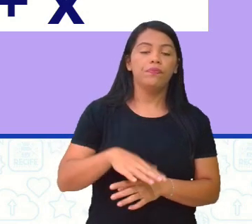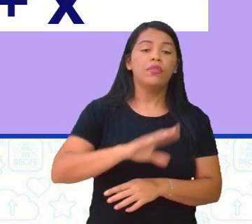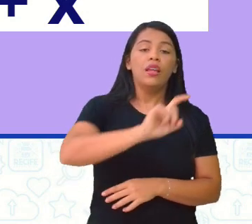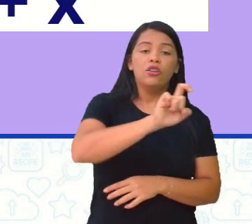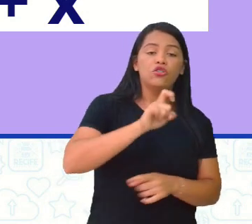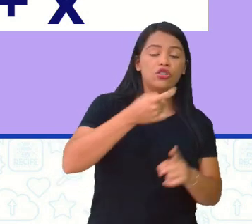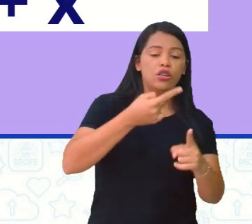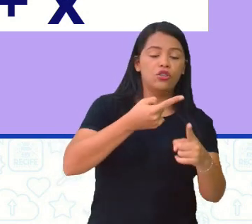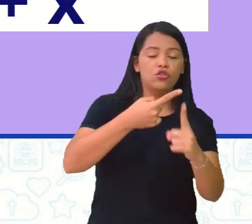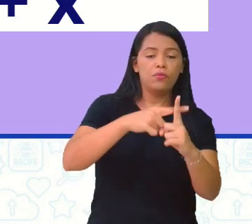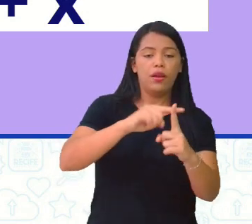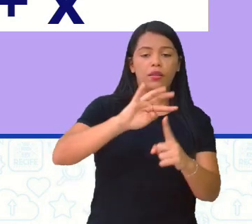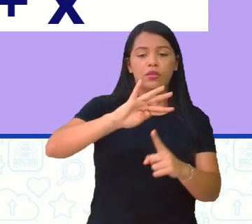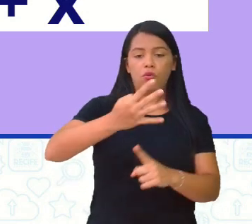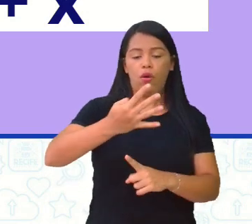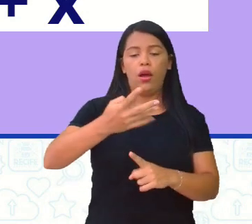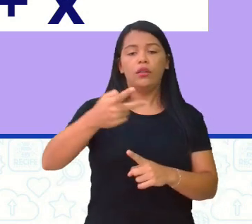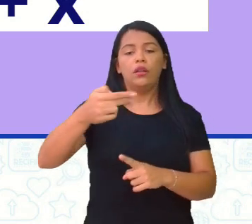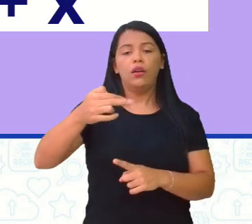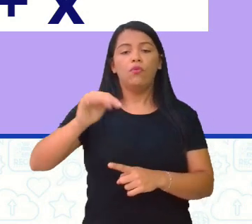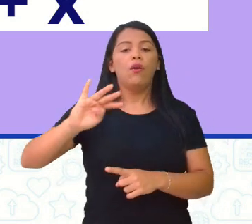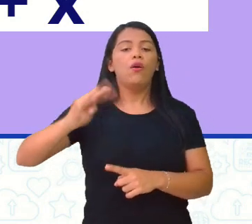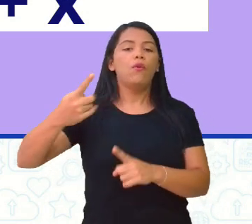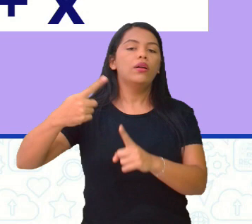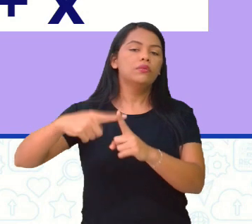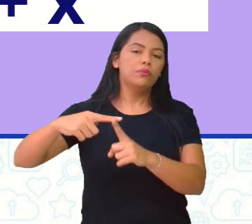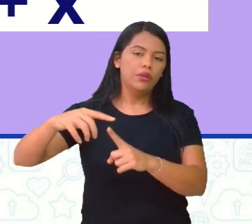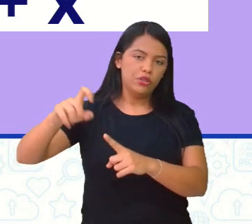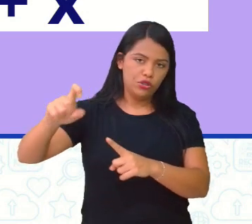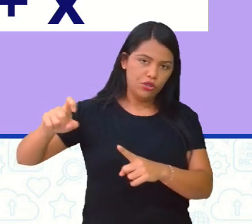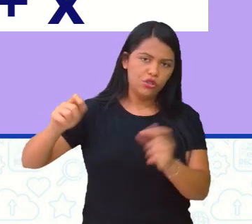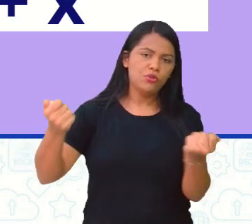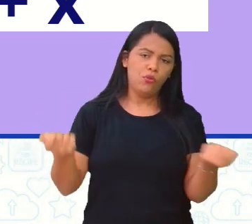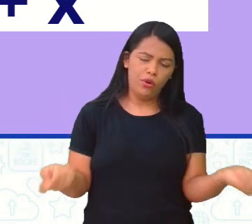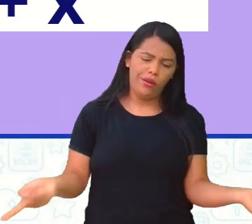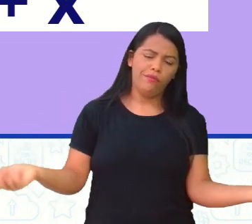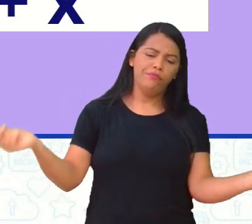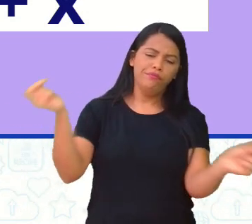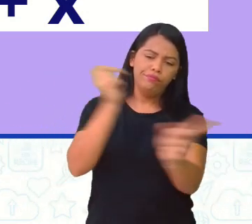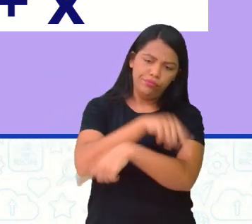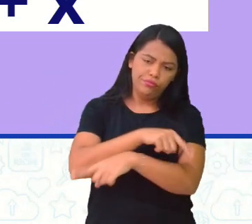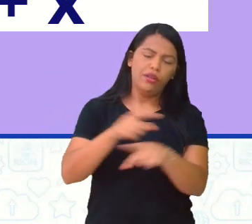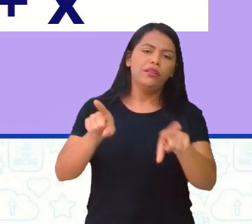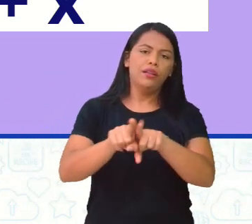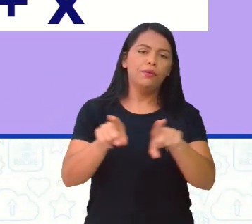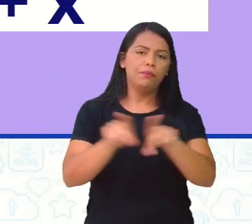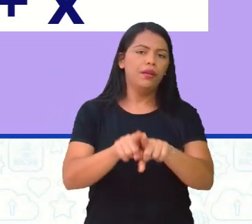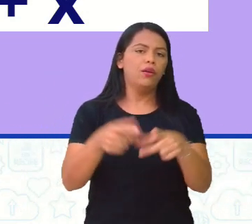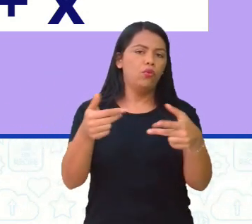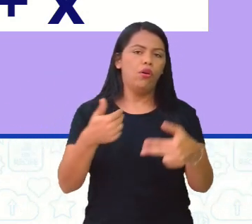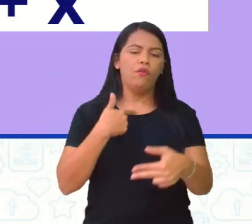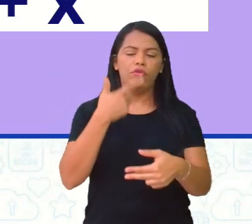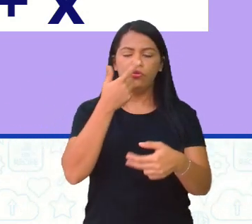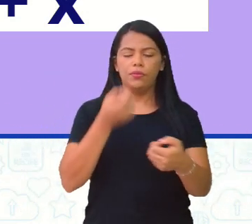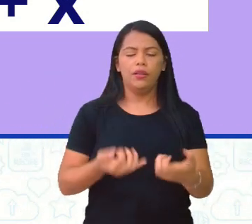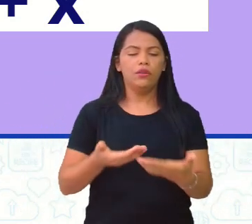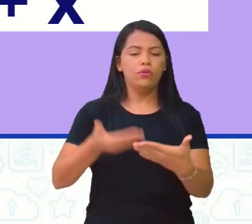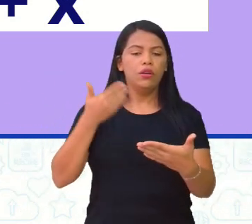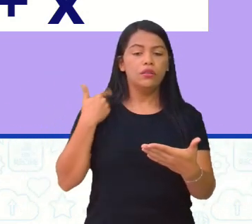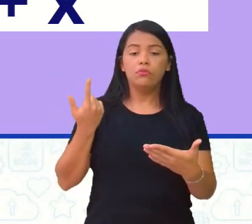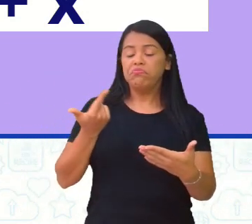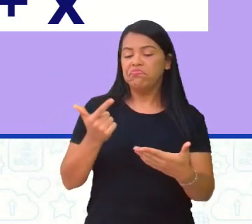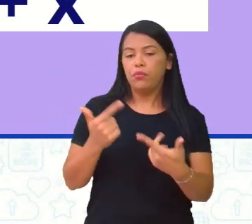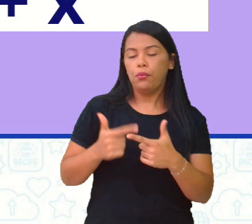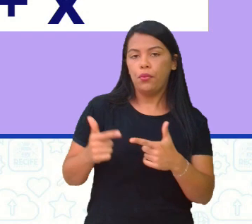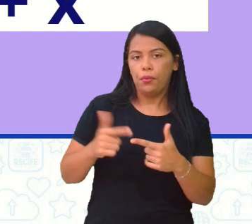mais 4 igual a 4 mais x. Claro, também poderia ser o inverso, como eu estava falando logo anteriormente, não tem problema.